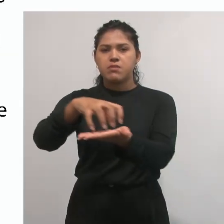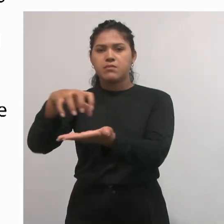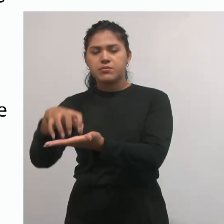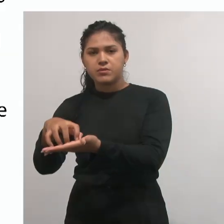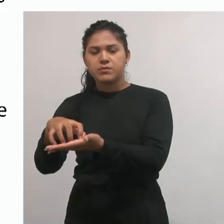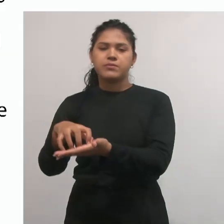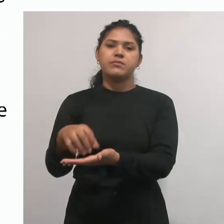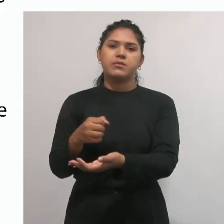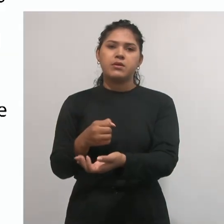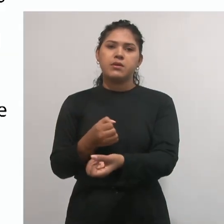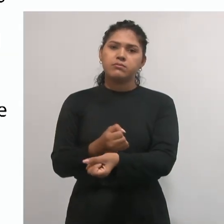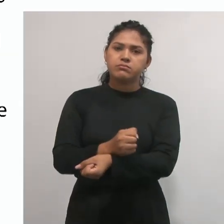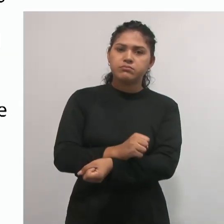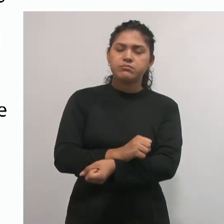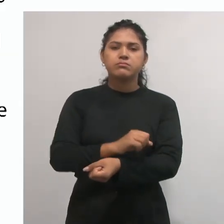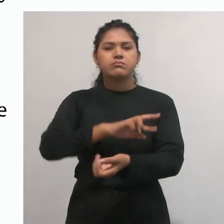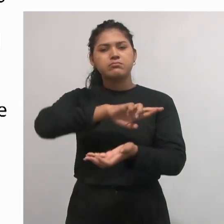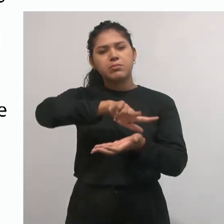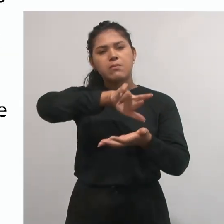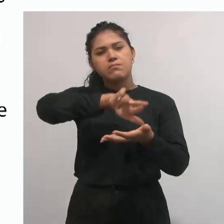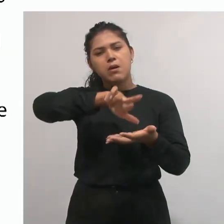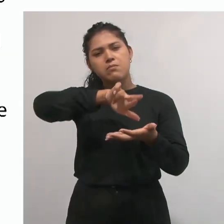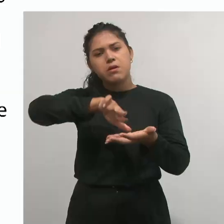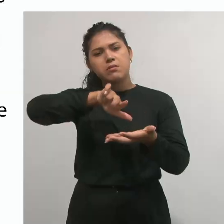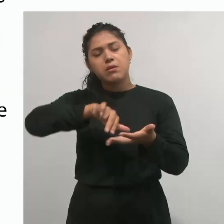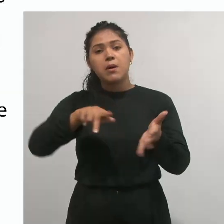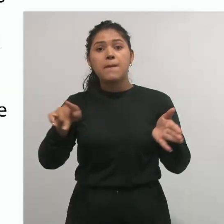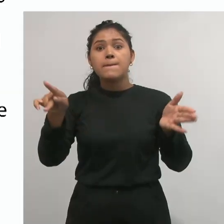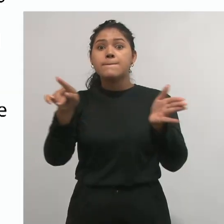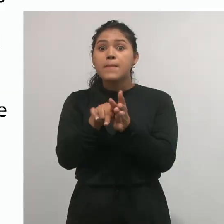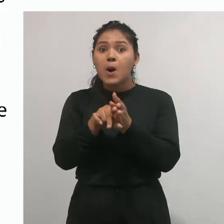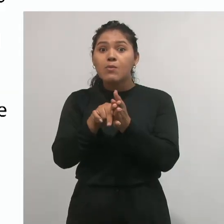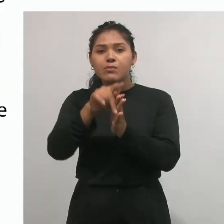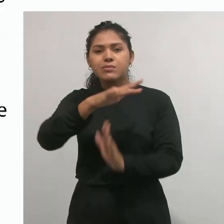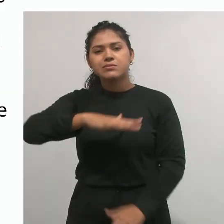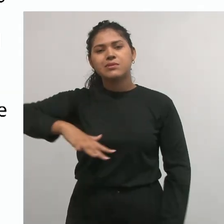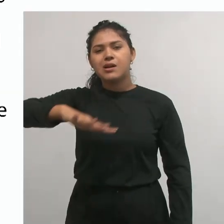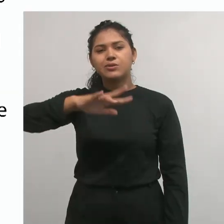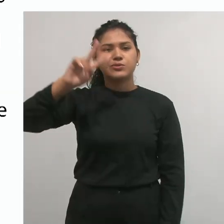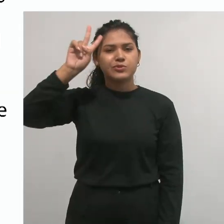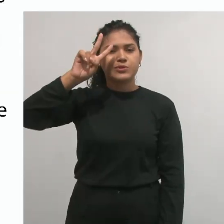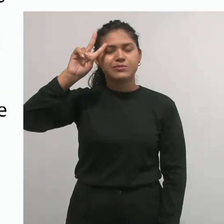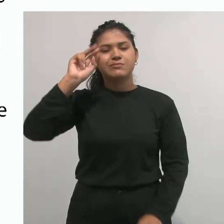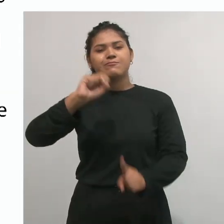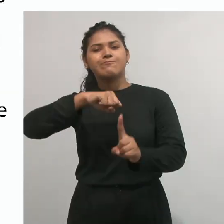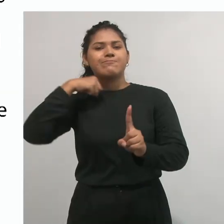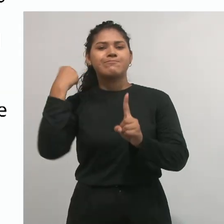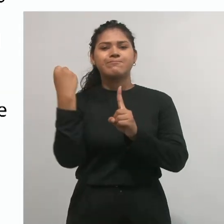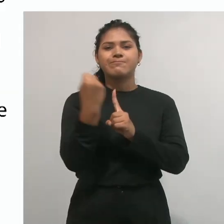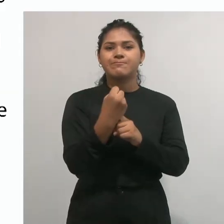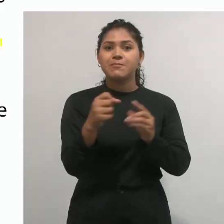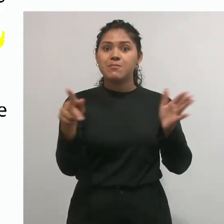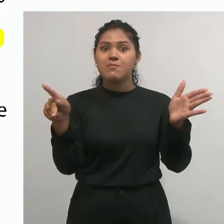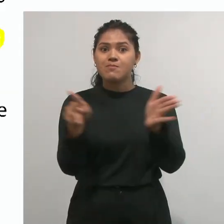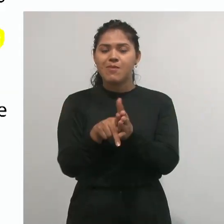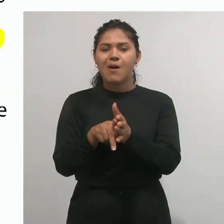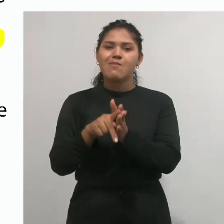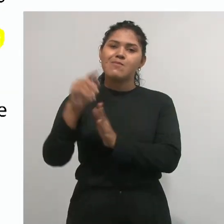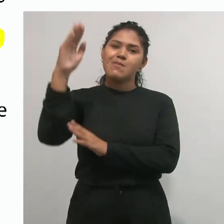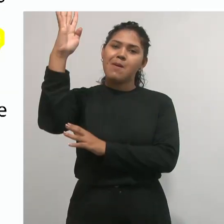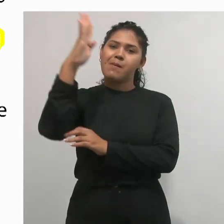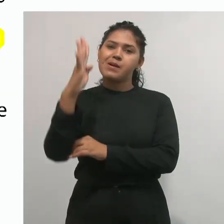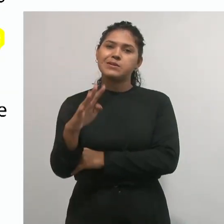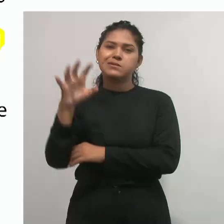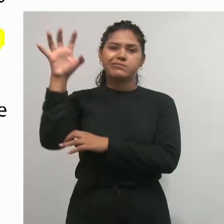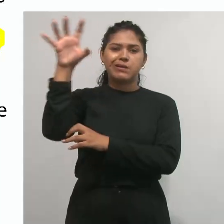beradeiros, caboclos, dentro desse contexto sócio-histórico,